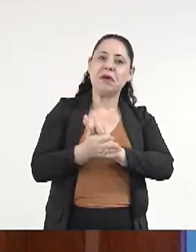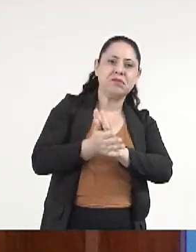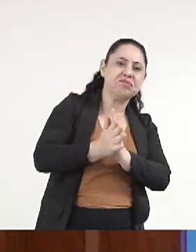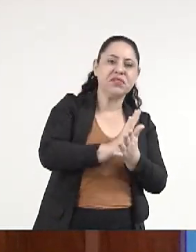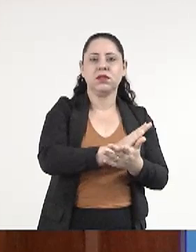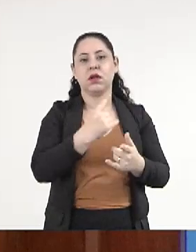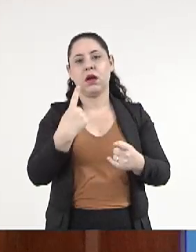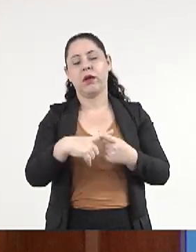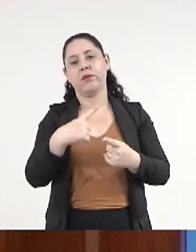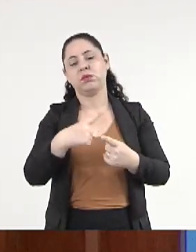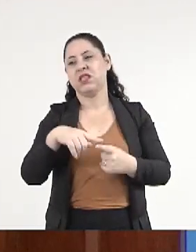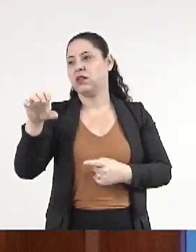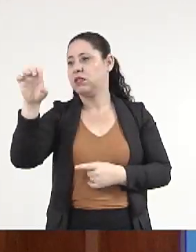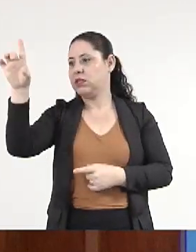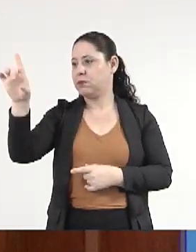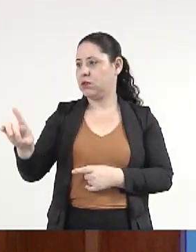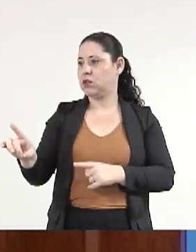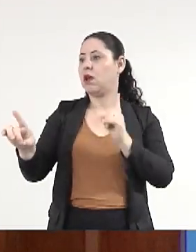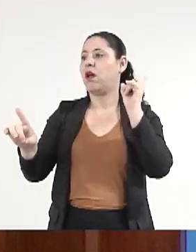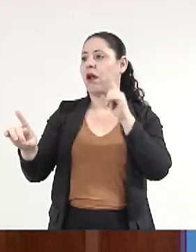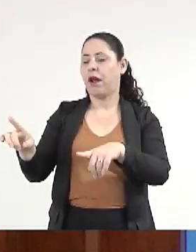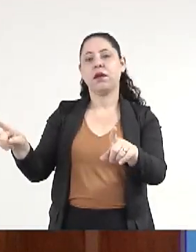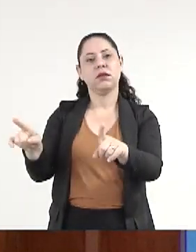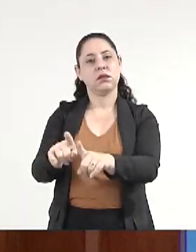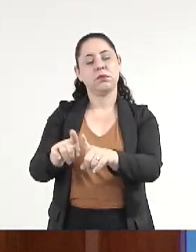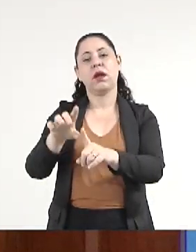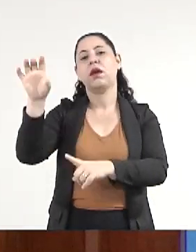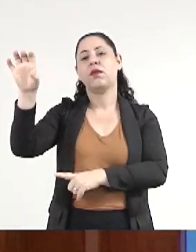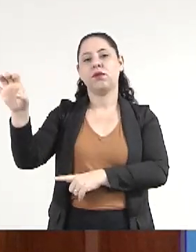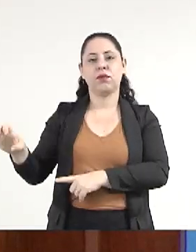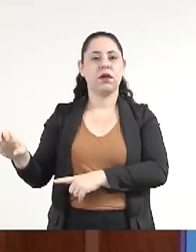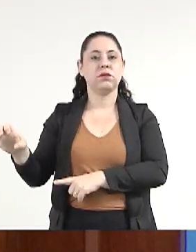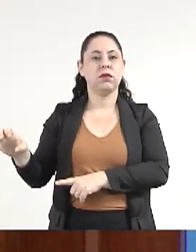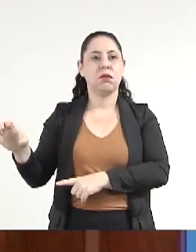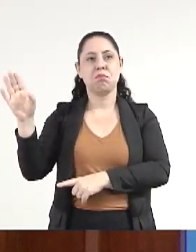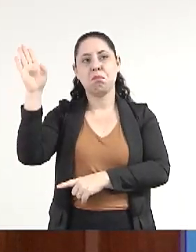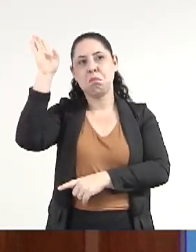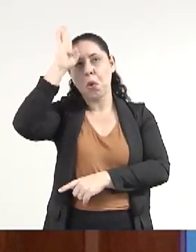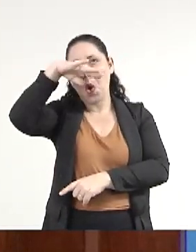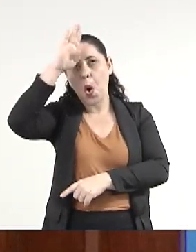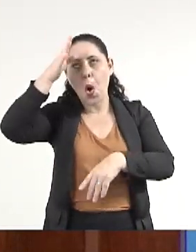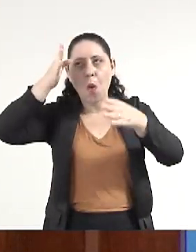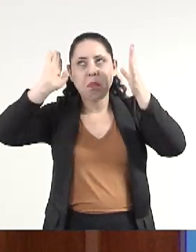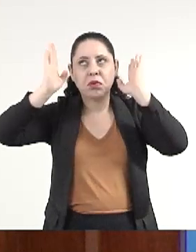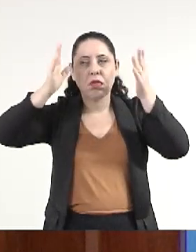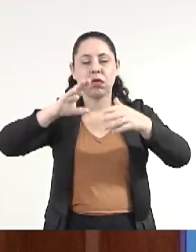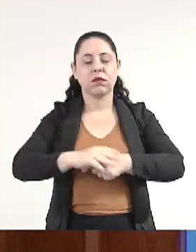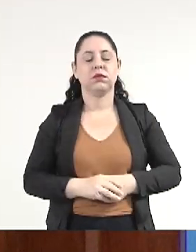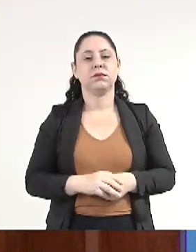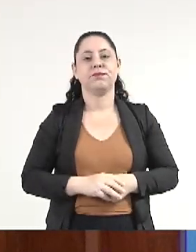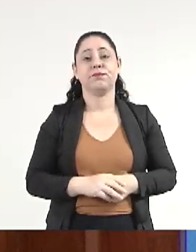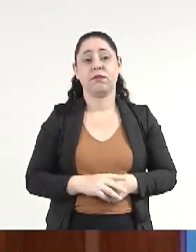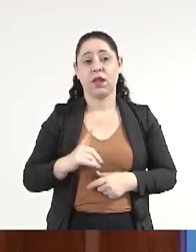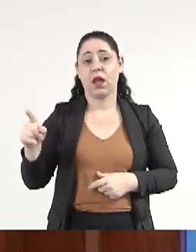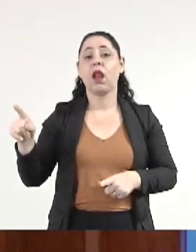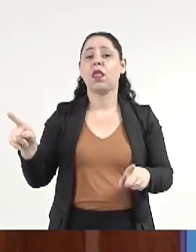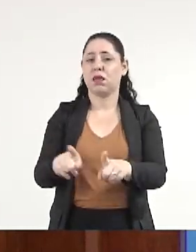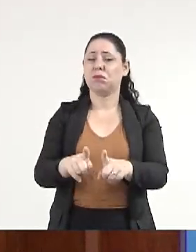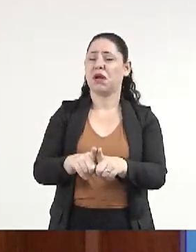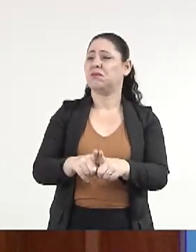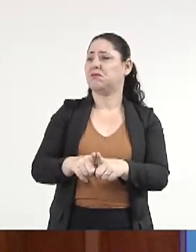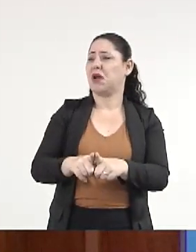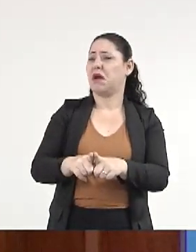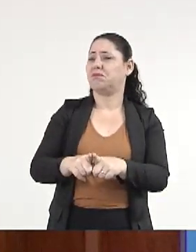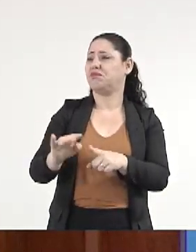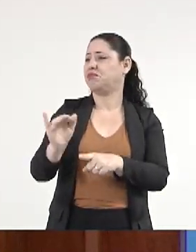destruída porque a extrema-direita é também extremamente incompetente. Então, ela é incompetente até mesmo nas suas